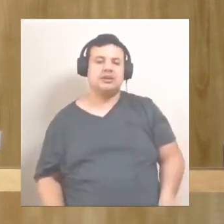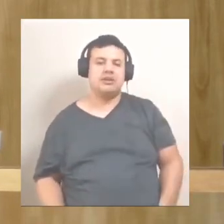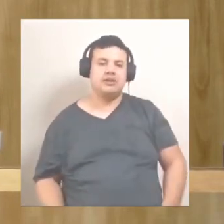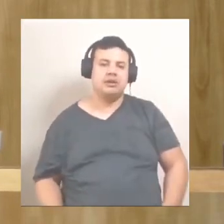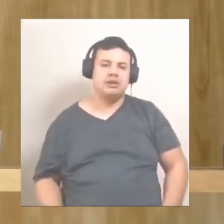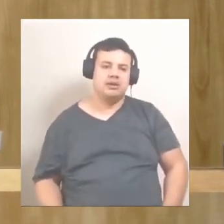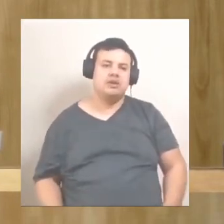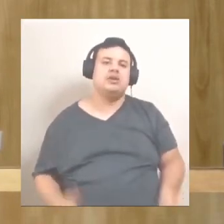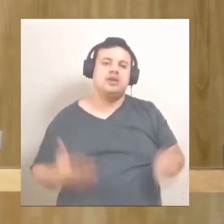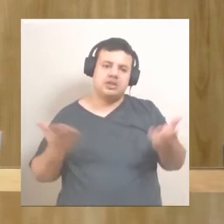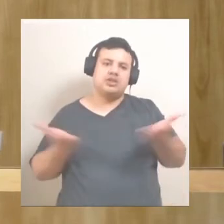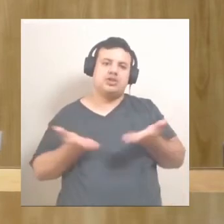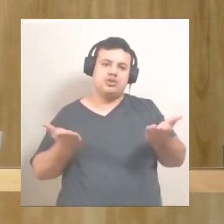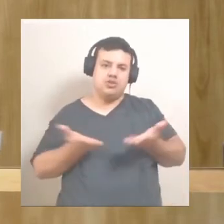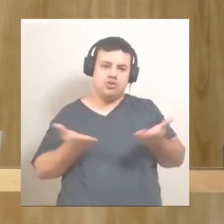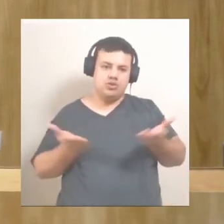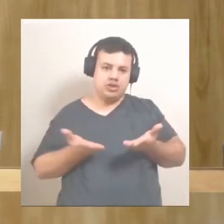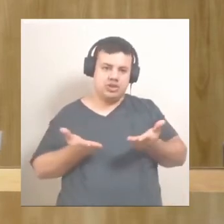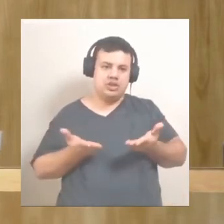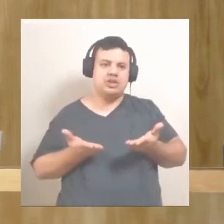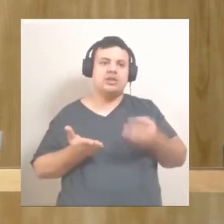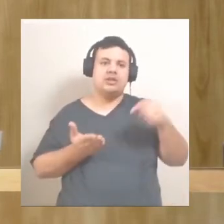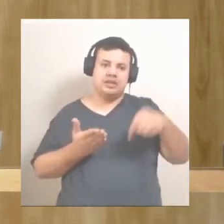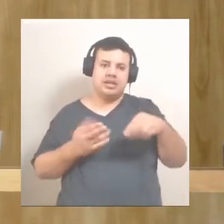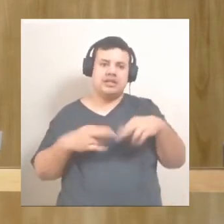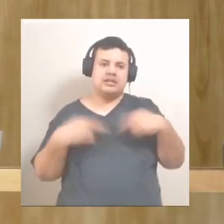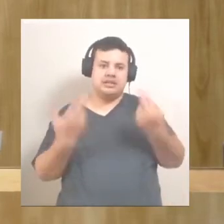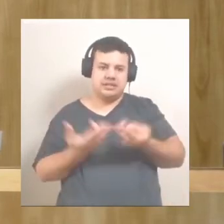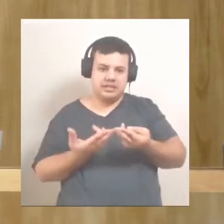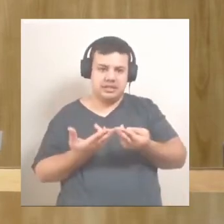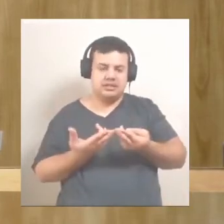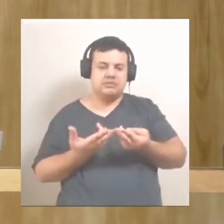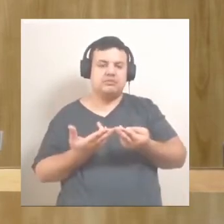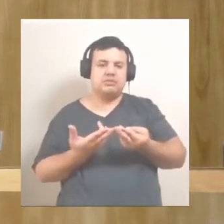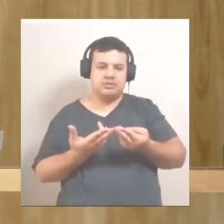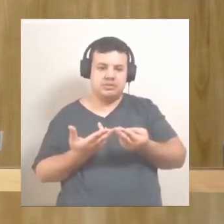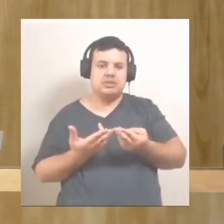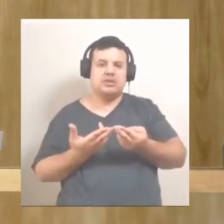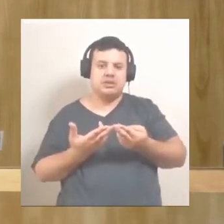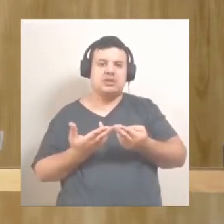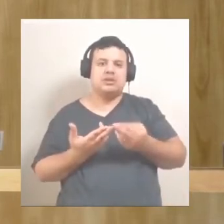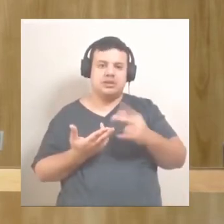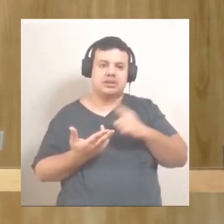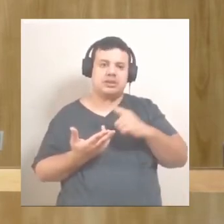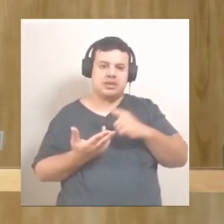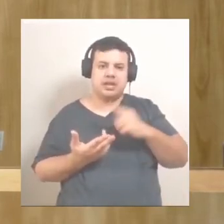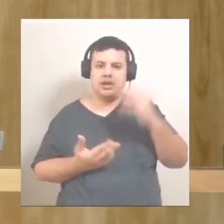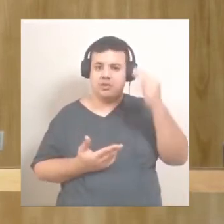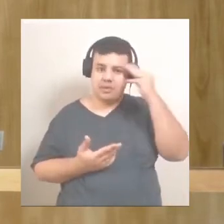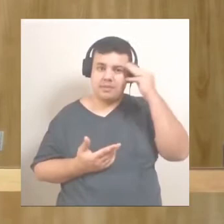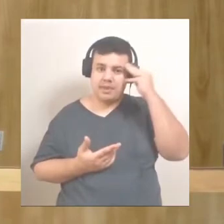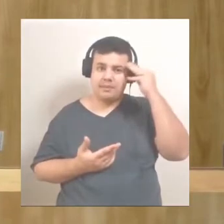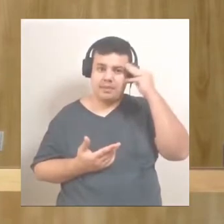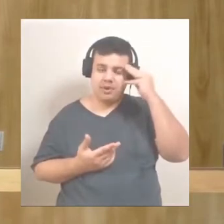hoje, inclusive, nesta sessão, ele recebe uma memória, uma homenagem póstuma,